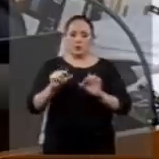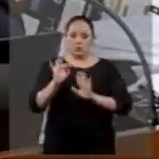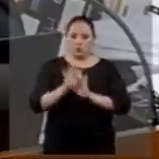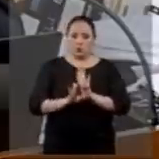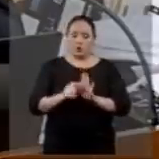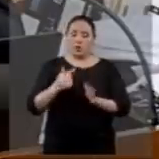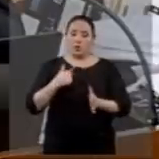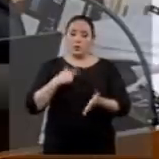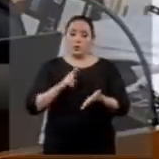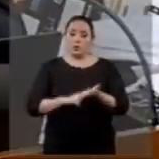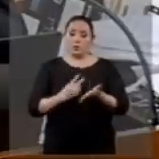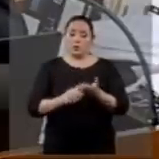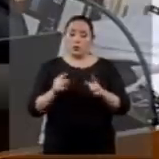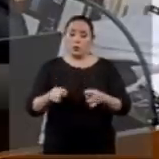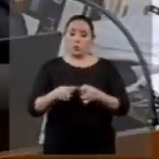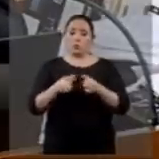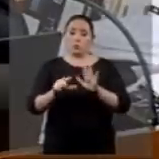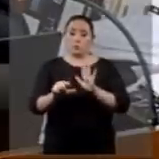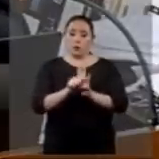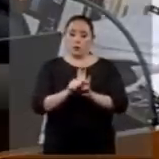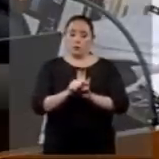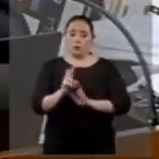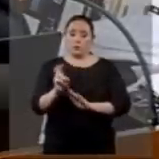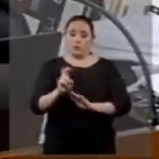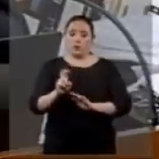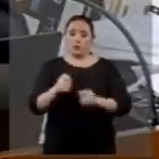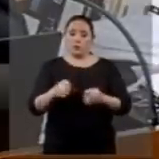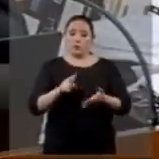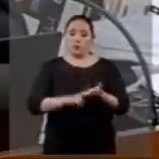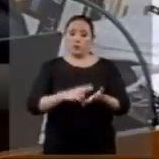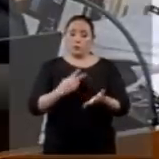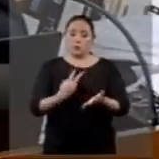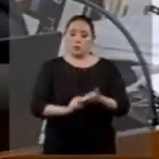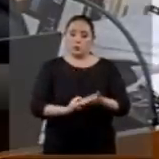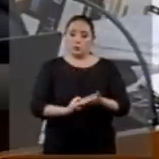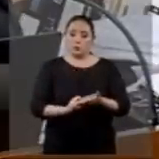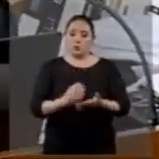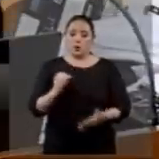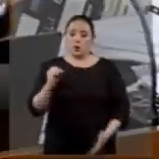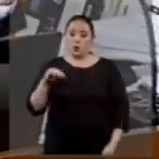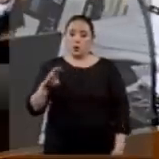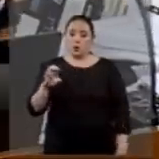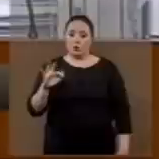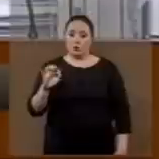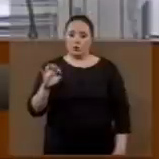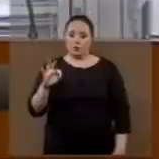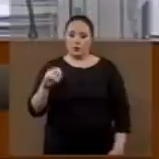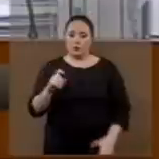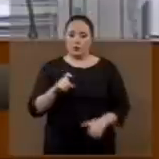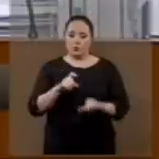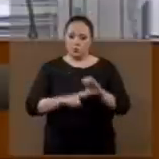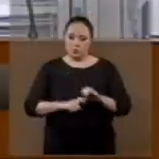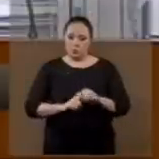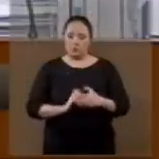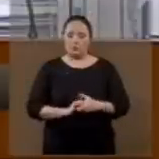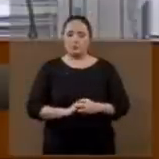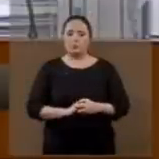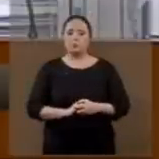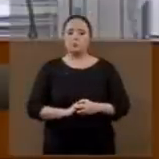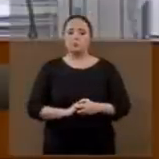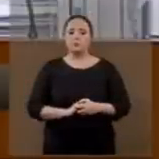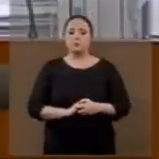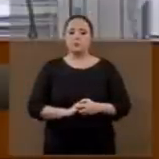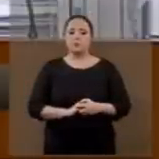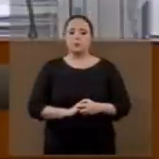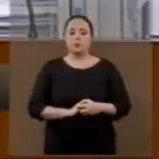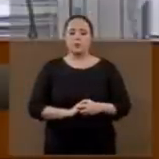interpretação conforme que o parágrafo 5º deve ser interpretado no sentido do efeito suspensivo. E como todos os recursos, mais ainda com